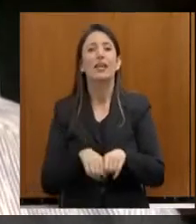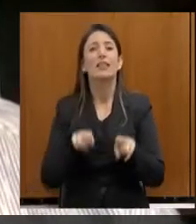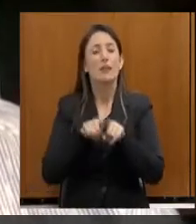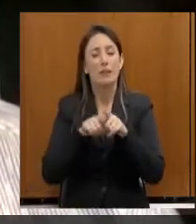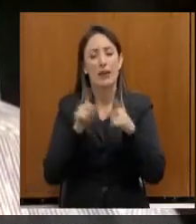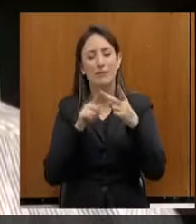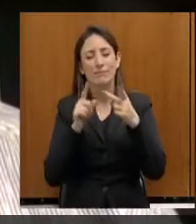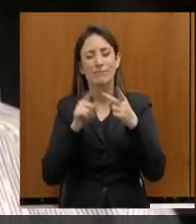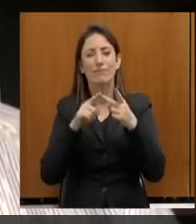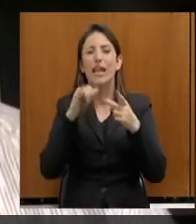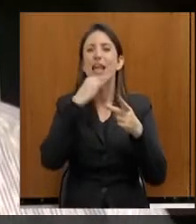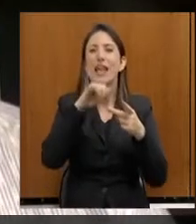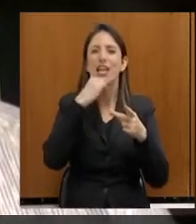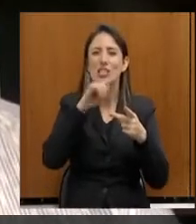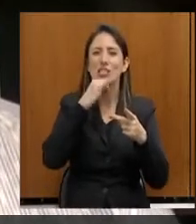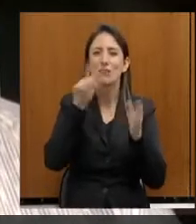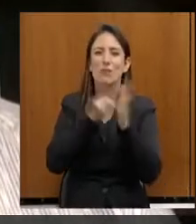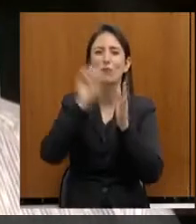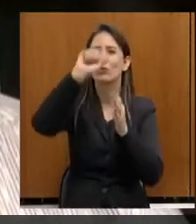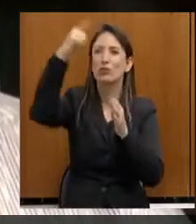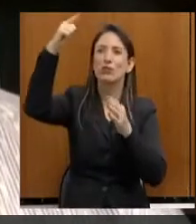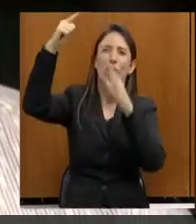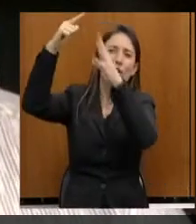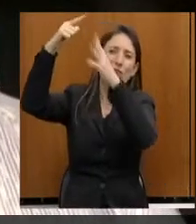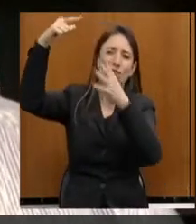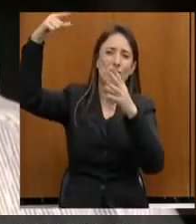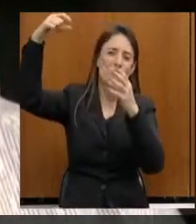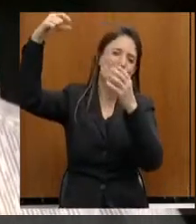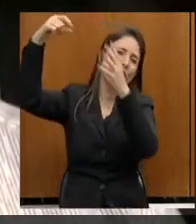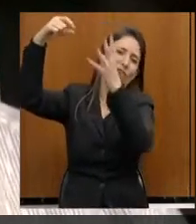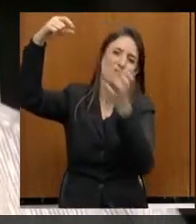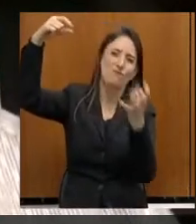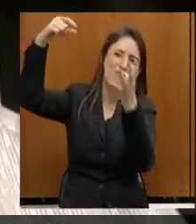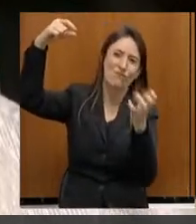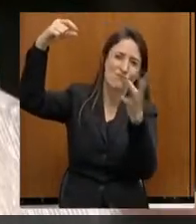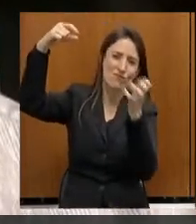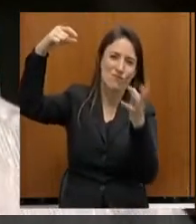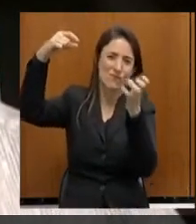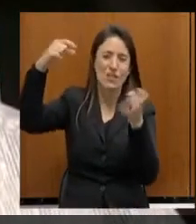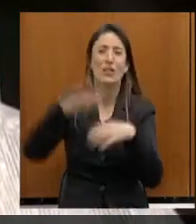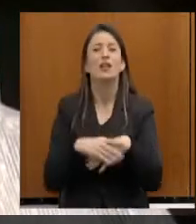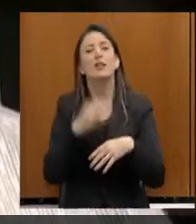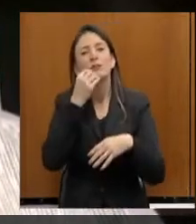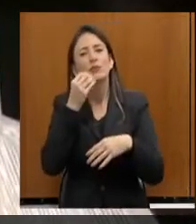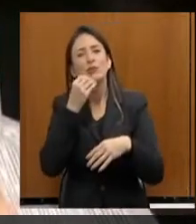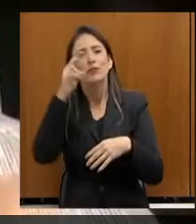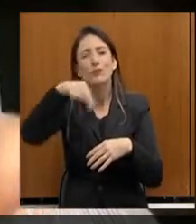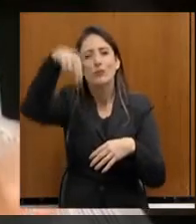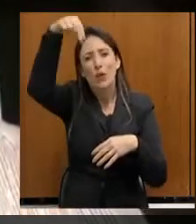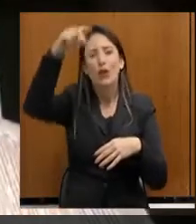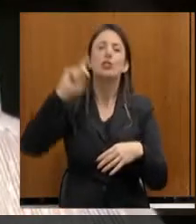fotovoltaica no norte de Minas tem tudo para ser a Califórnia na geração de energia solar